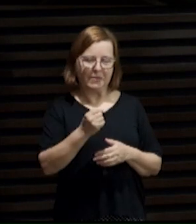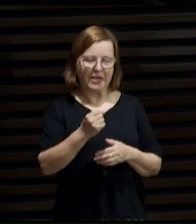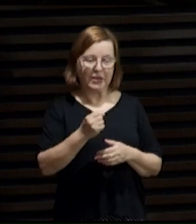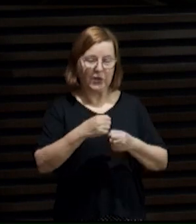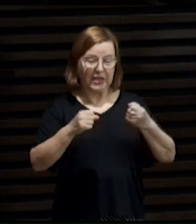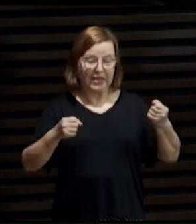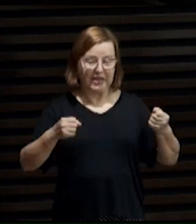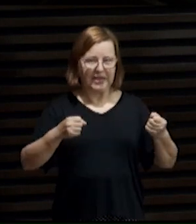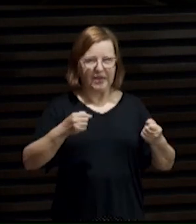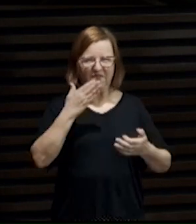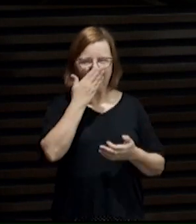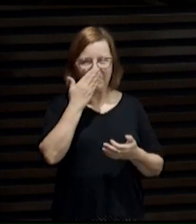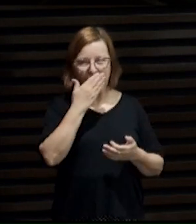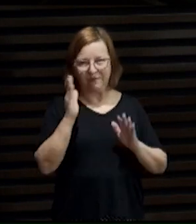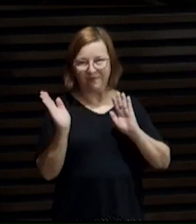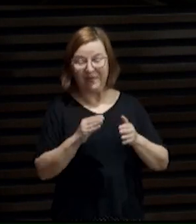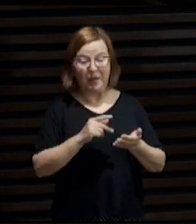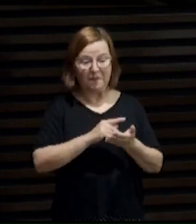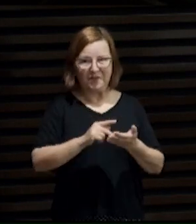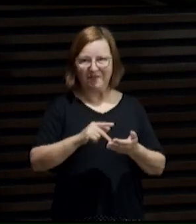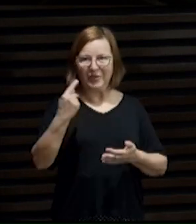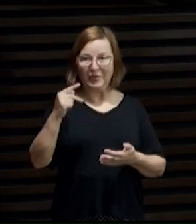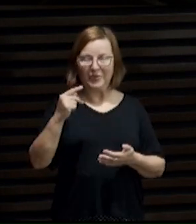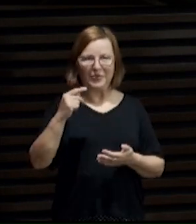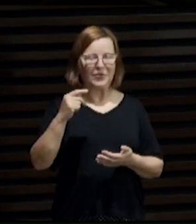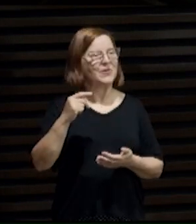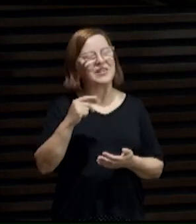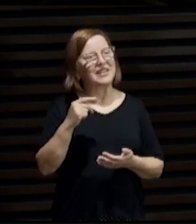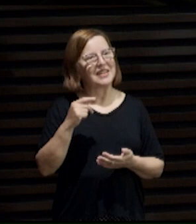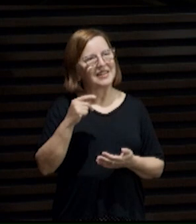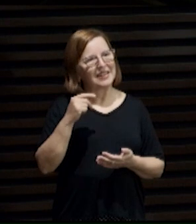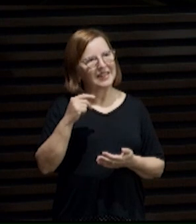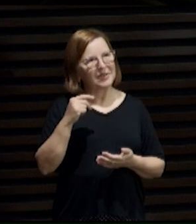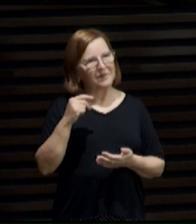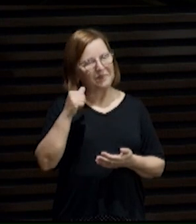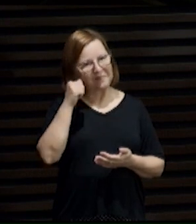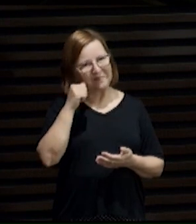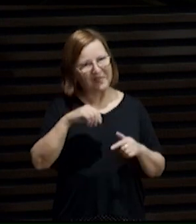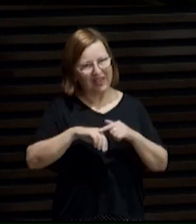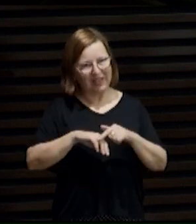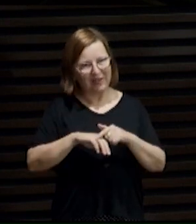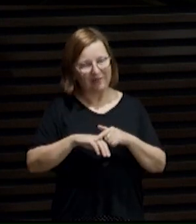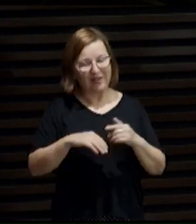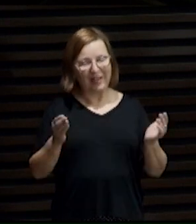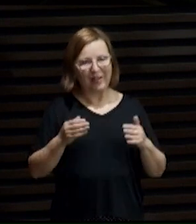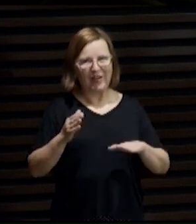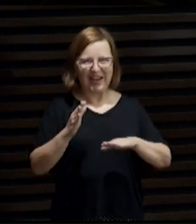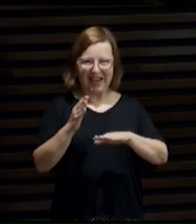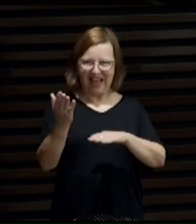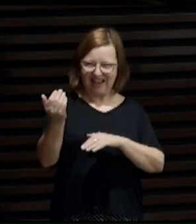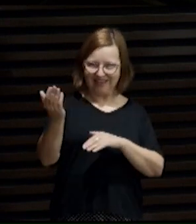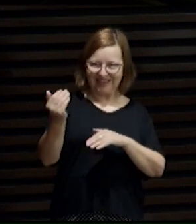ele purificou a sua noiva. E o que é que ele faz agora? Ele a chama para um